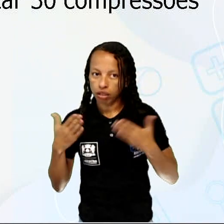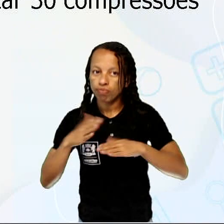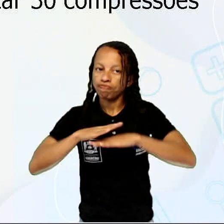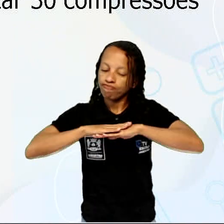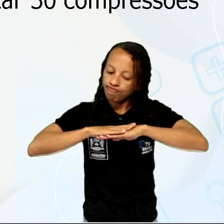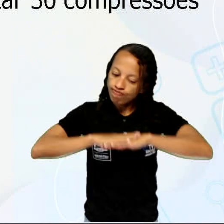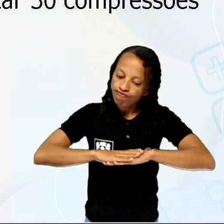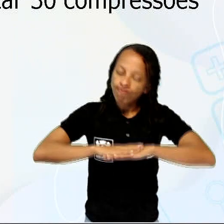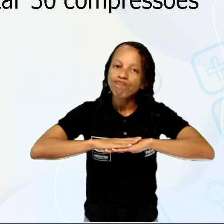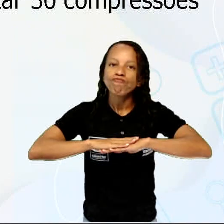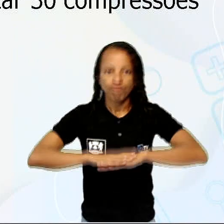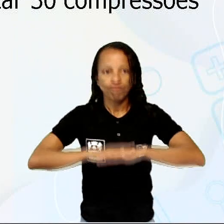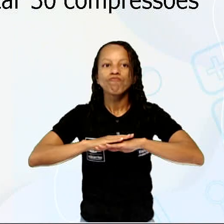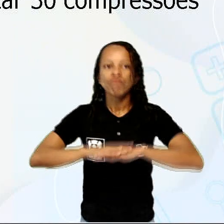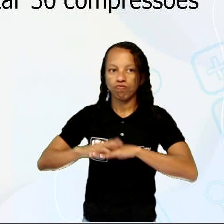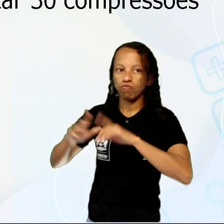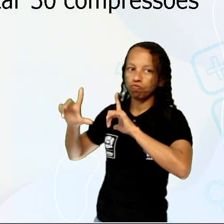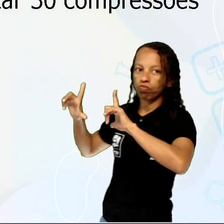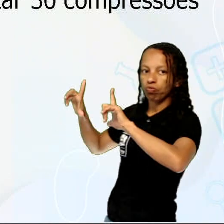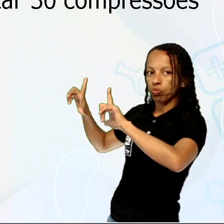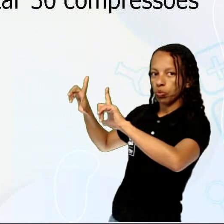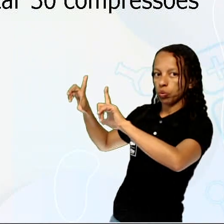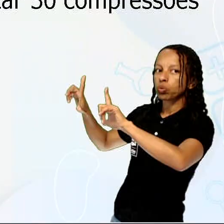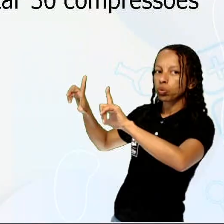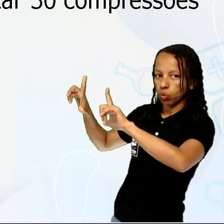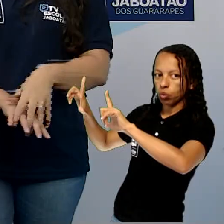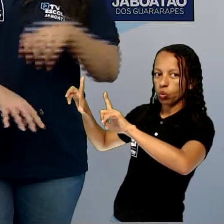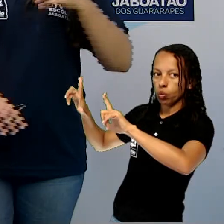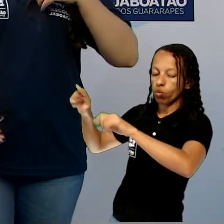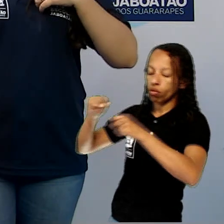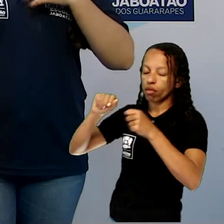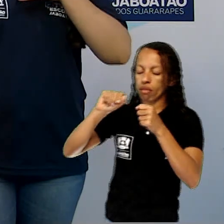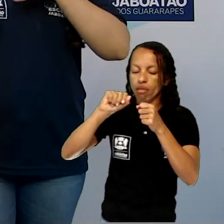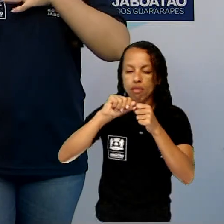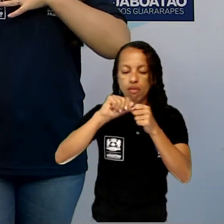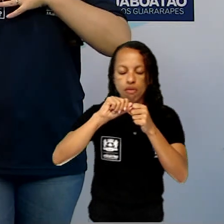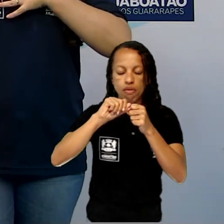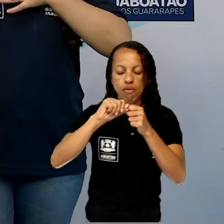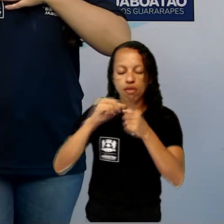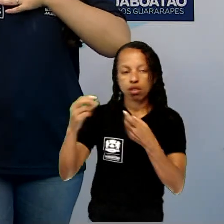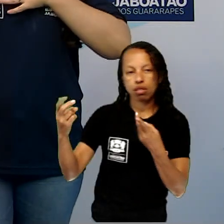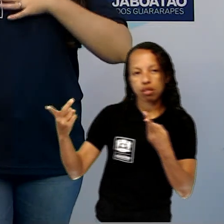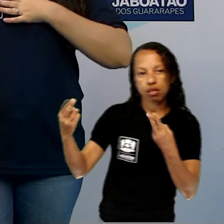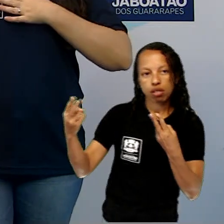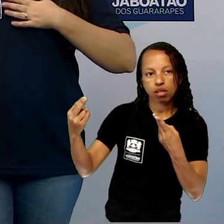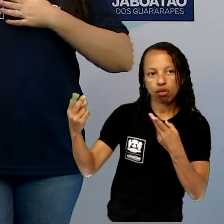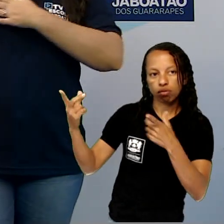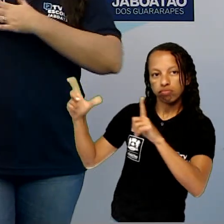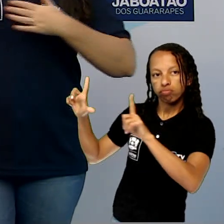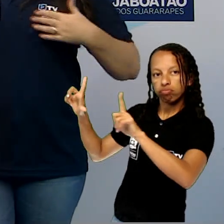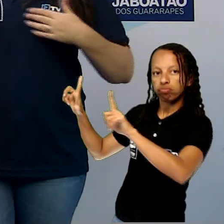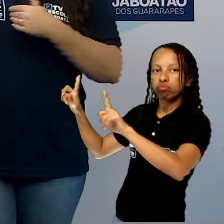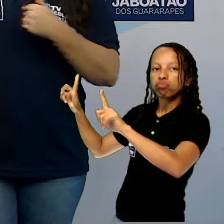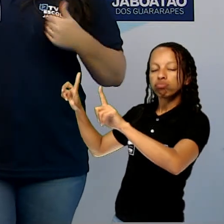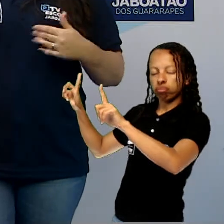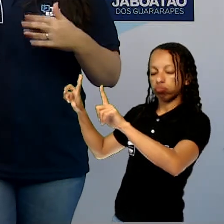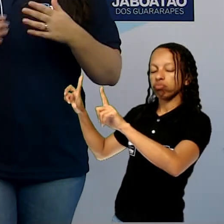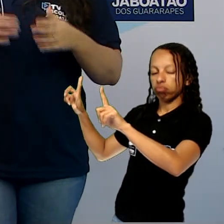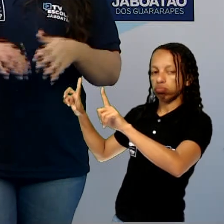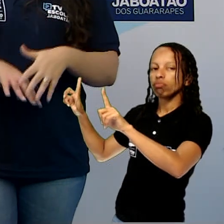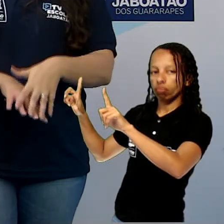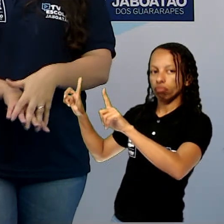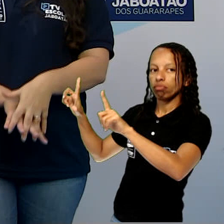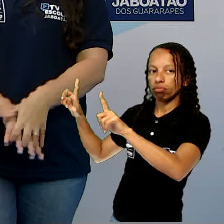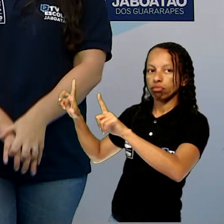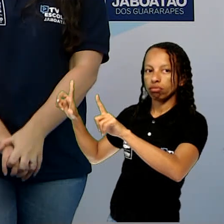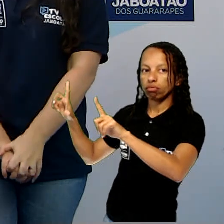ressuscitação propriamente dita, que você vai posicionar uma mão sobre a outra, próxima mais ou menos no meio do peito, entre um peito e outro, né?